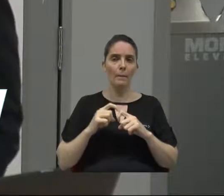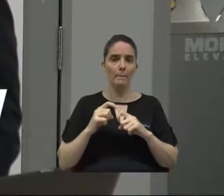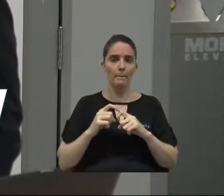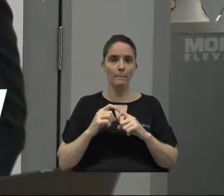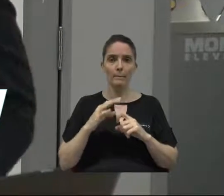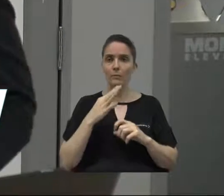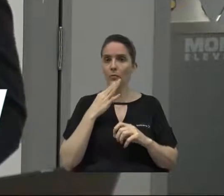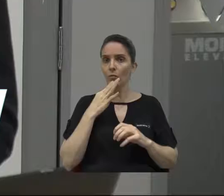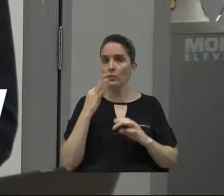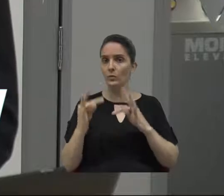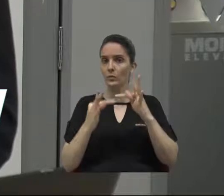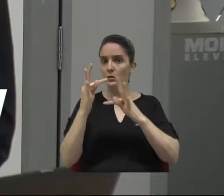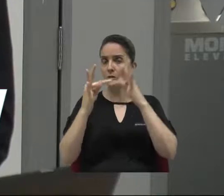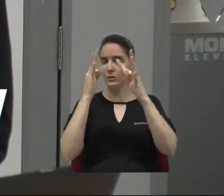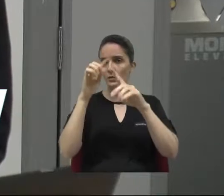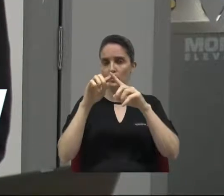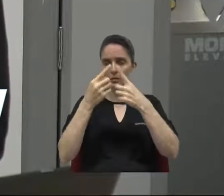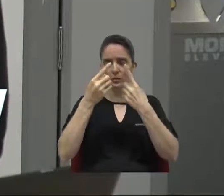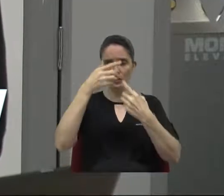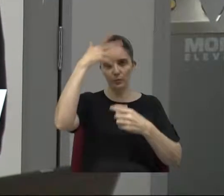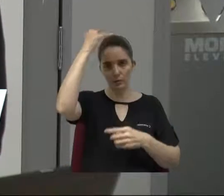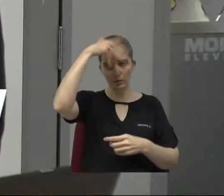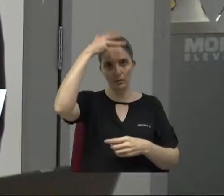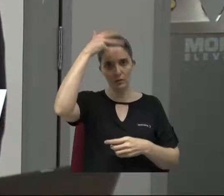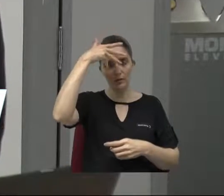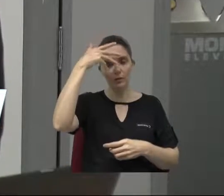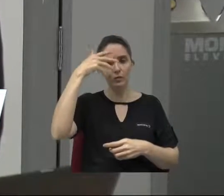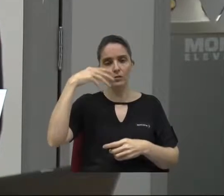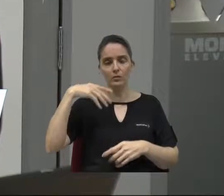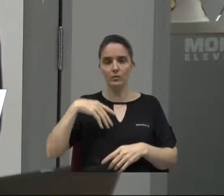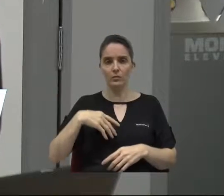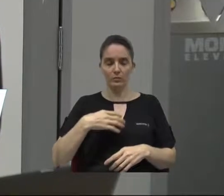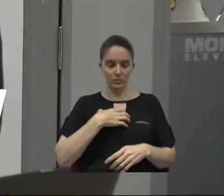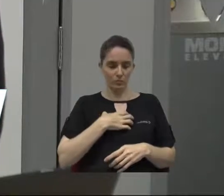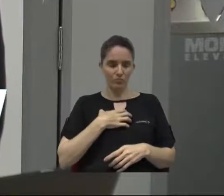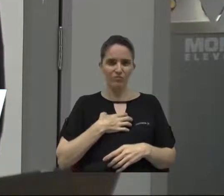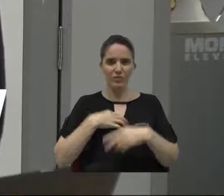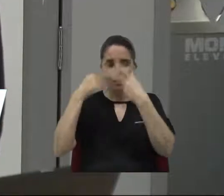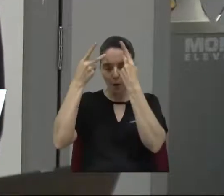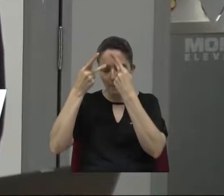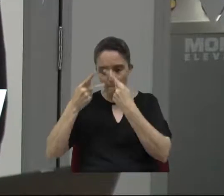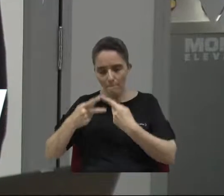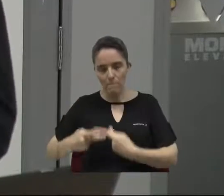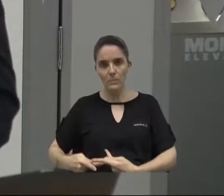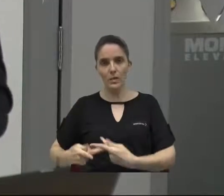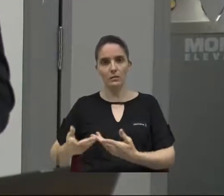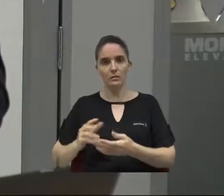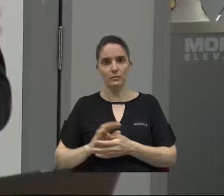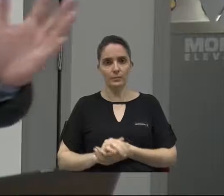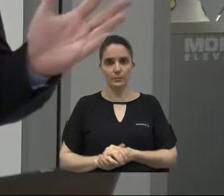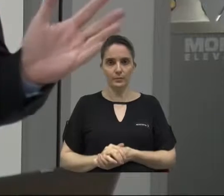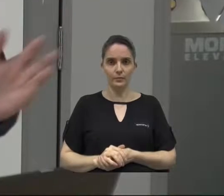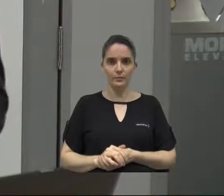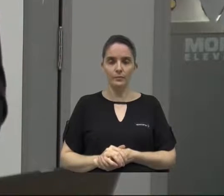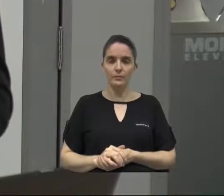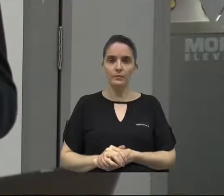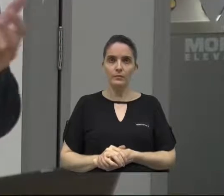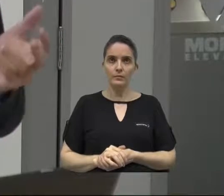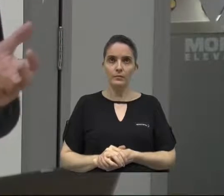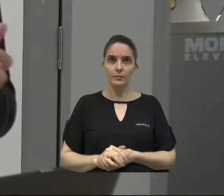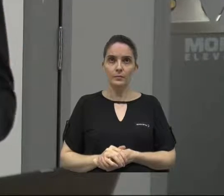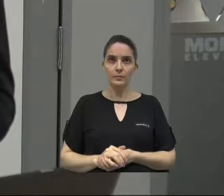parte da sensibilidade, a parte humana, que é uma coisa que lhe caracteriza muito nessa casa. E uma das sugestões, sem demagogia, uma